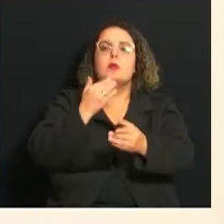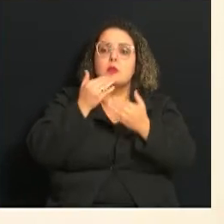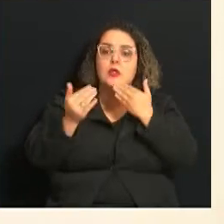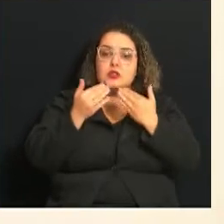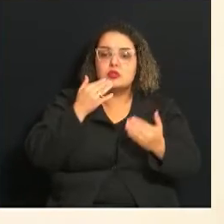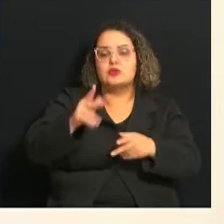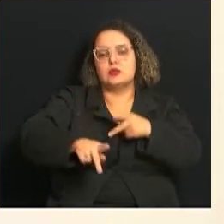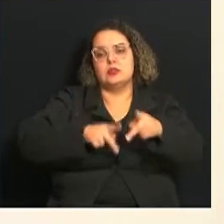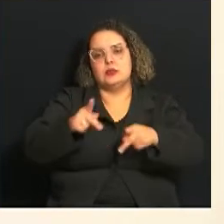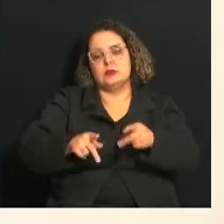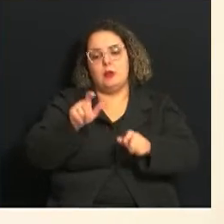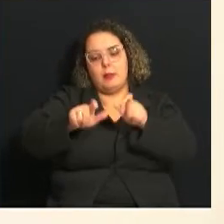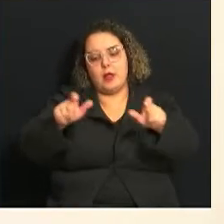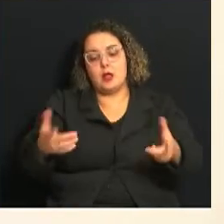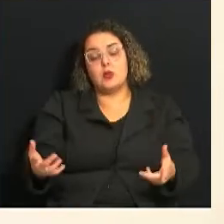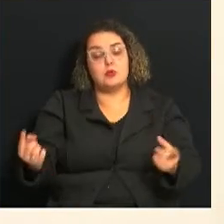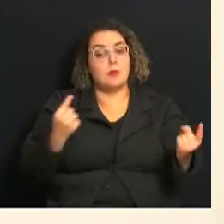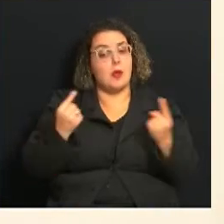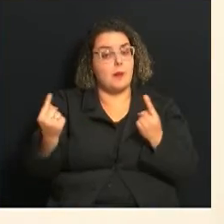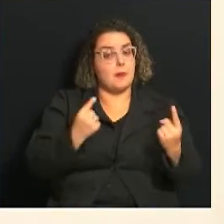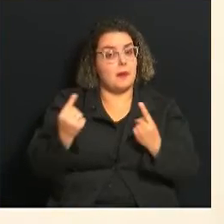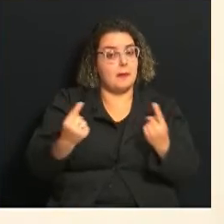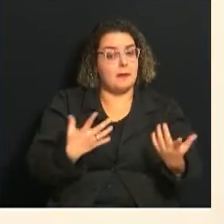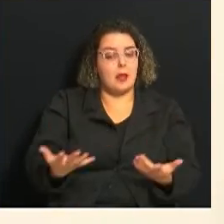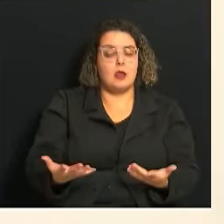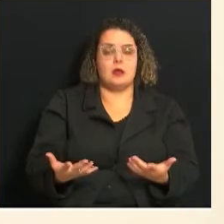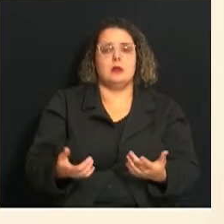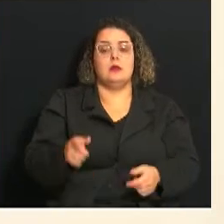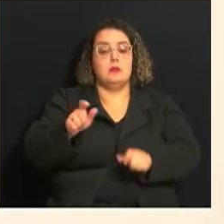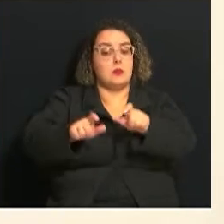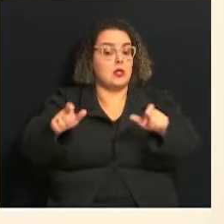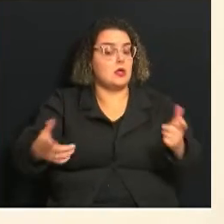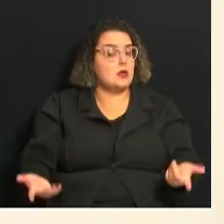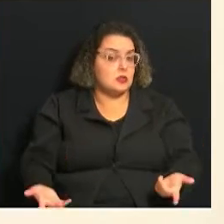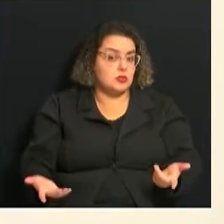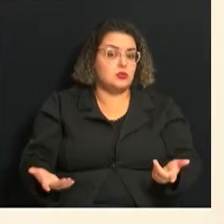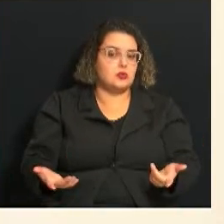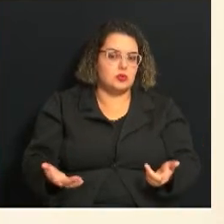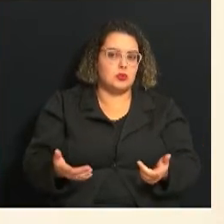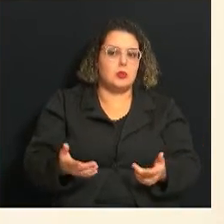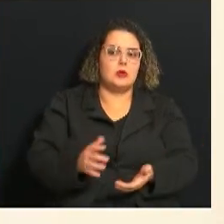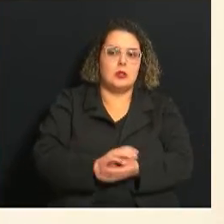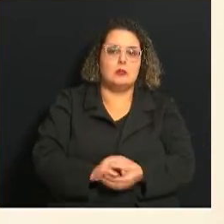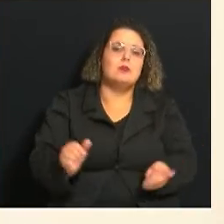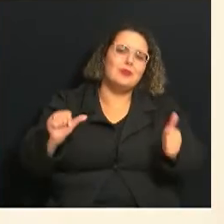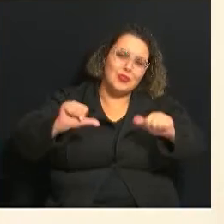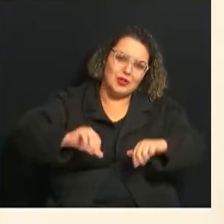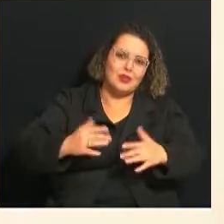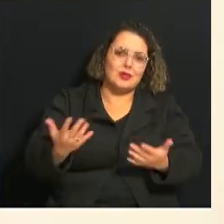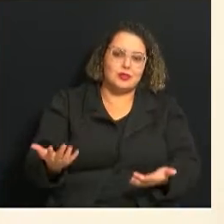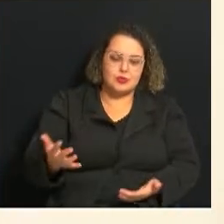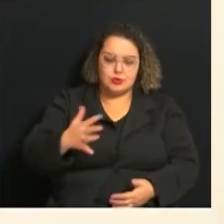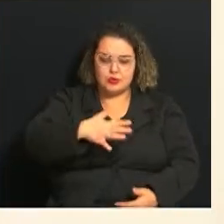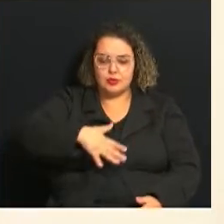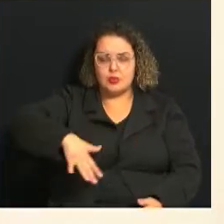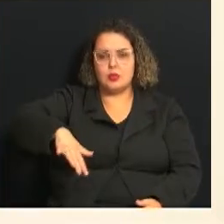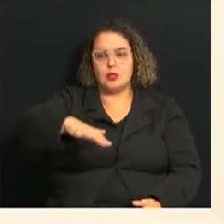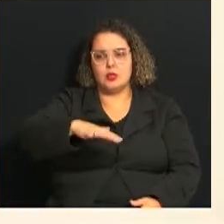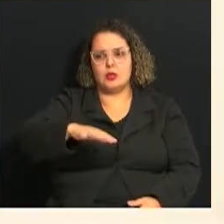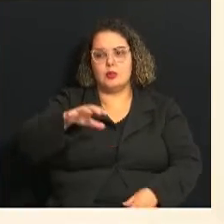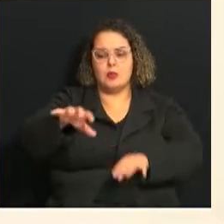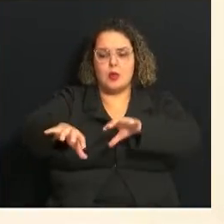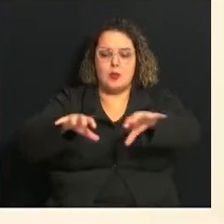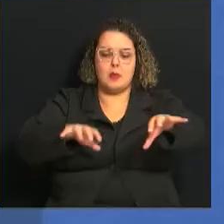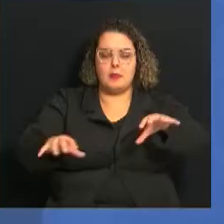de pessoas que nos procuram e de pessoas que estão sendo um pouco prejudicadas em relação ao zoneamento da nossa